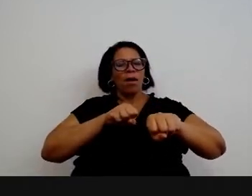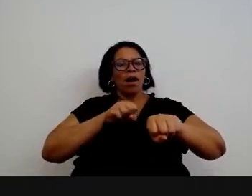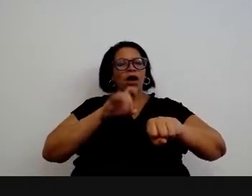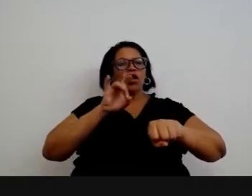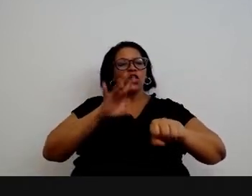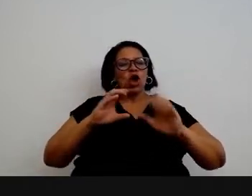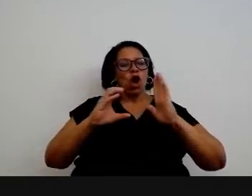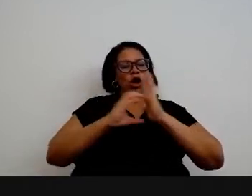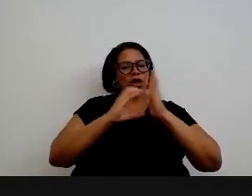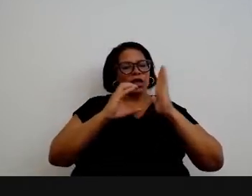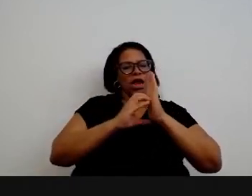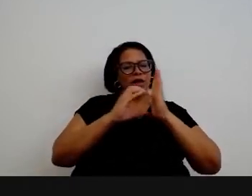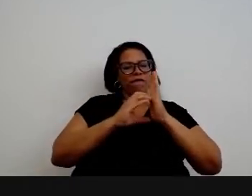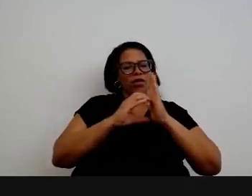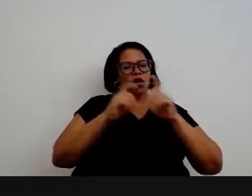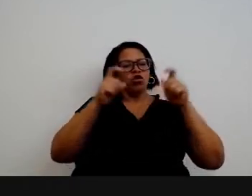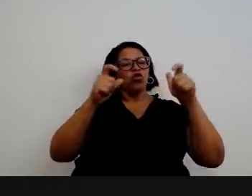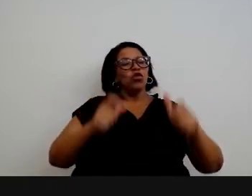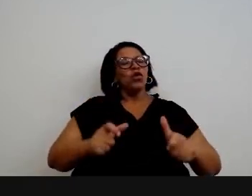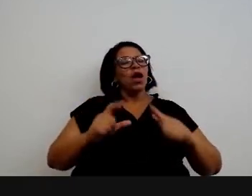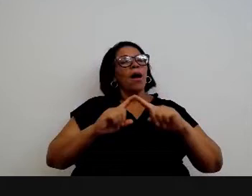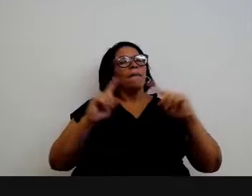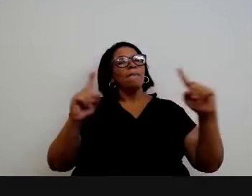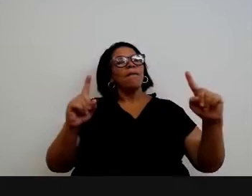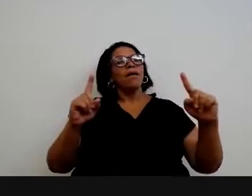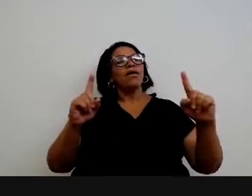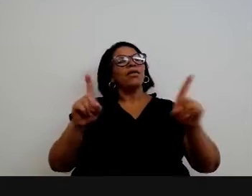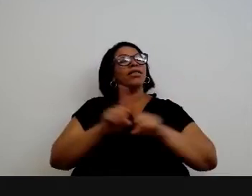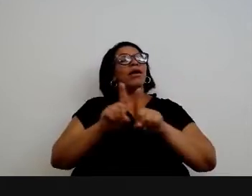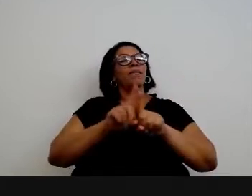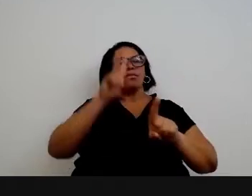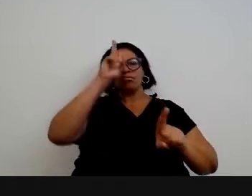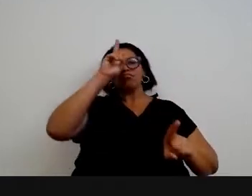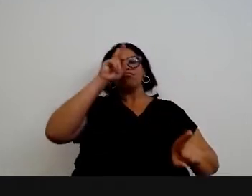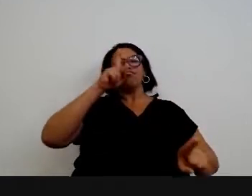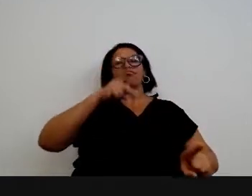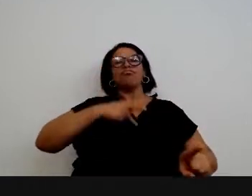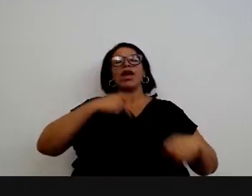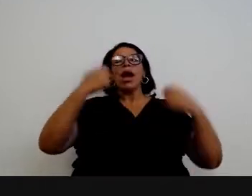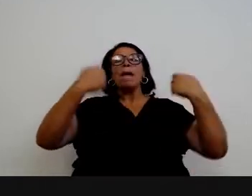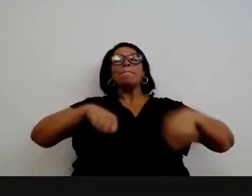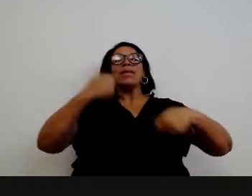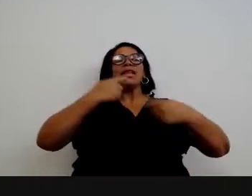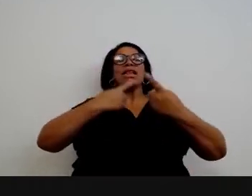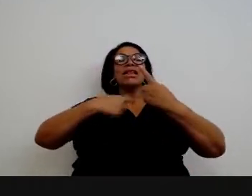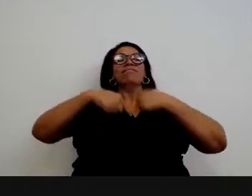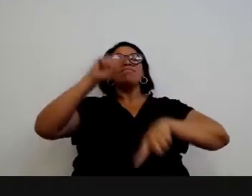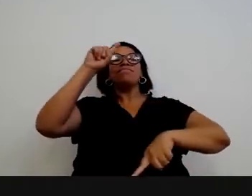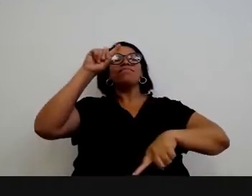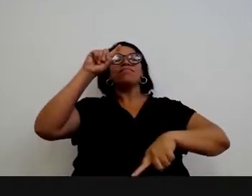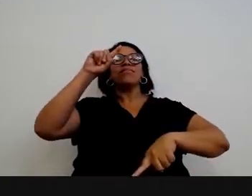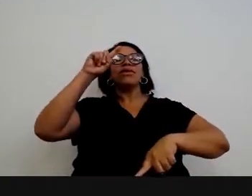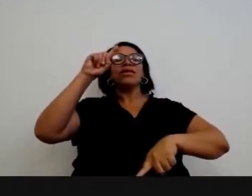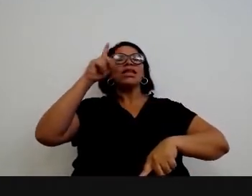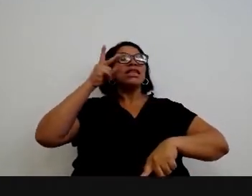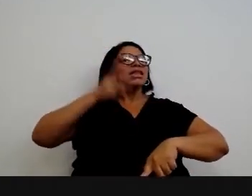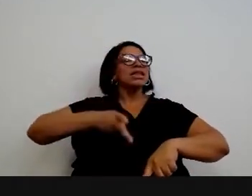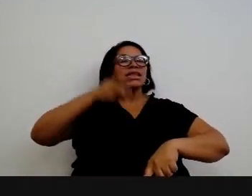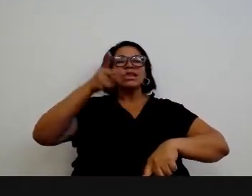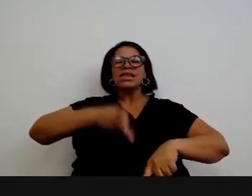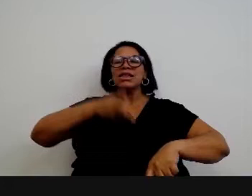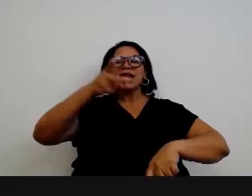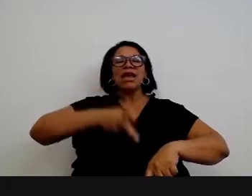como servidores de uma casa, mas como indivíduos que precisam desenvolver uma lógica